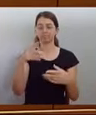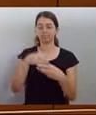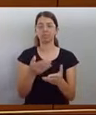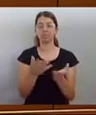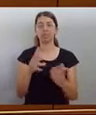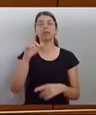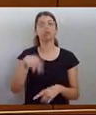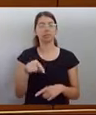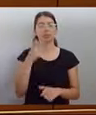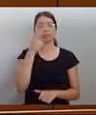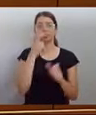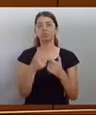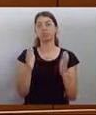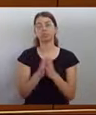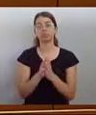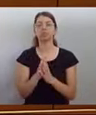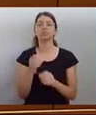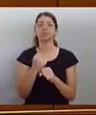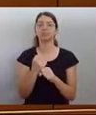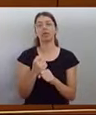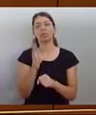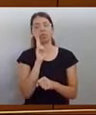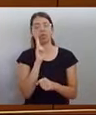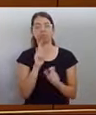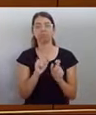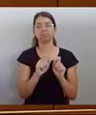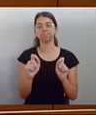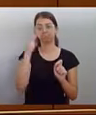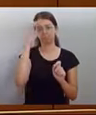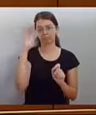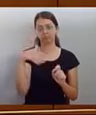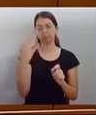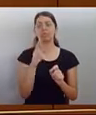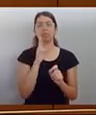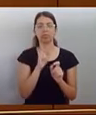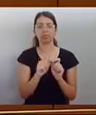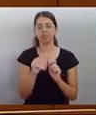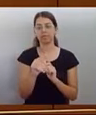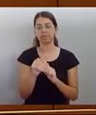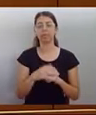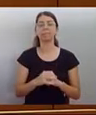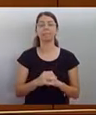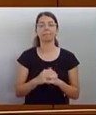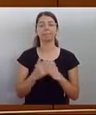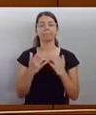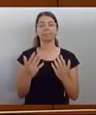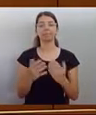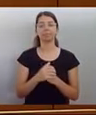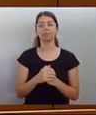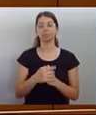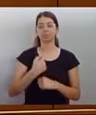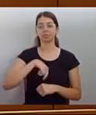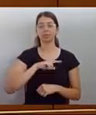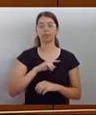que acompanham os nossos trabalhos e acompanharão futuramente os nossos trabalhos. Estamos na fase final